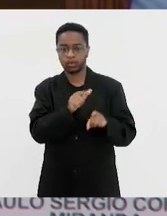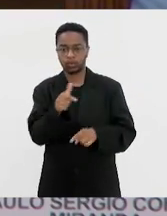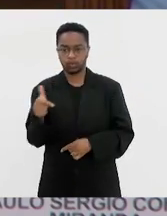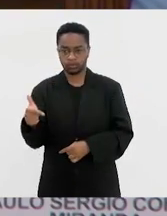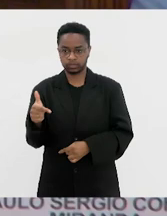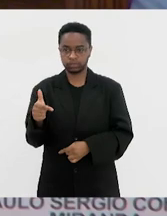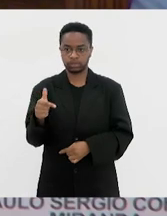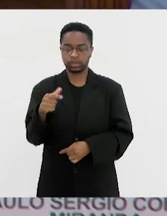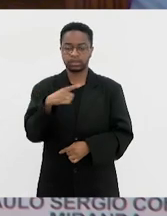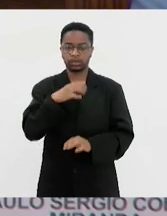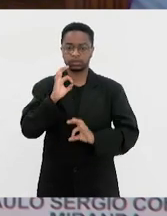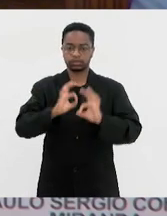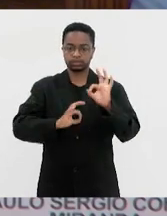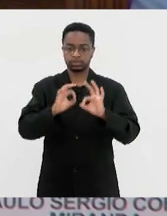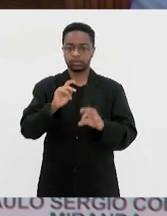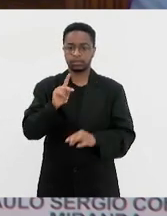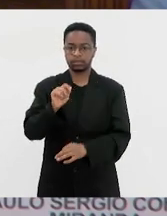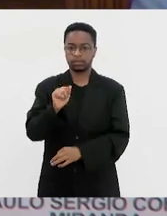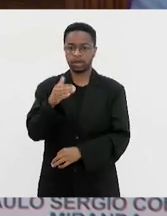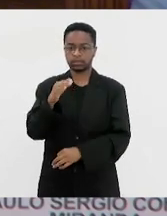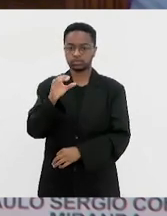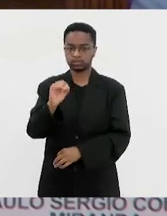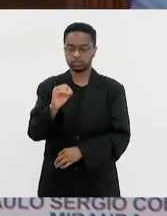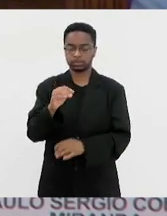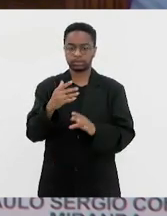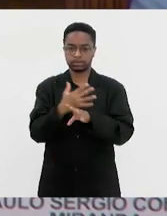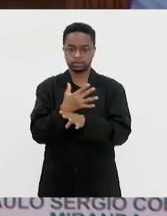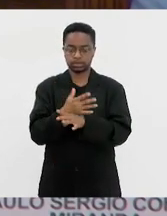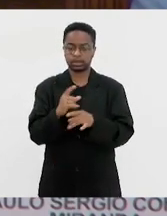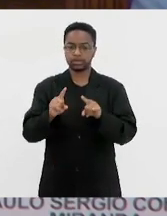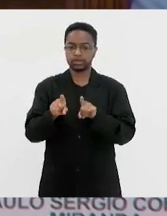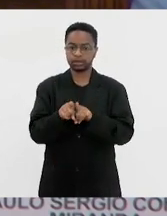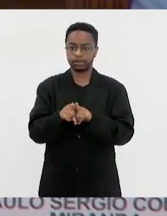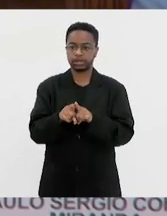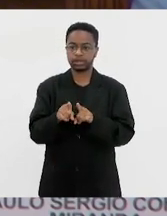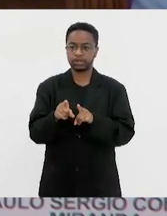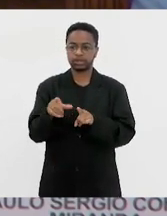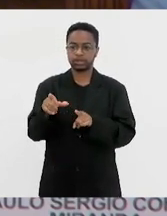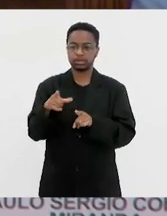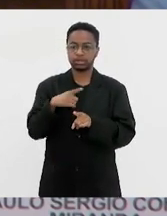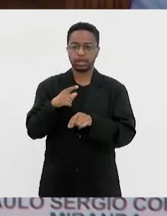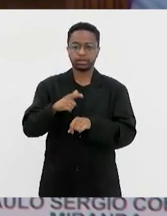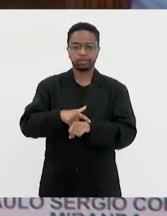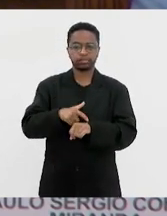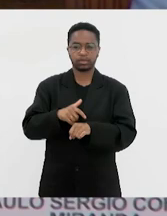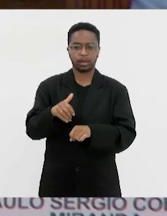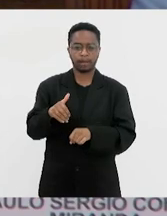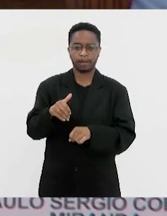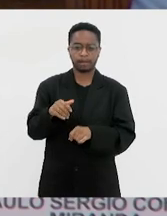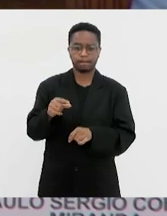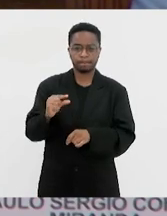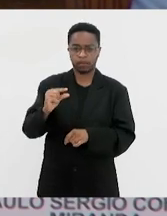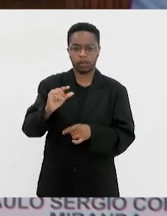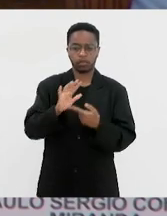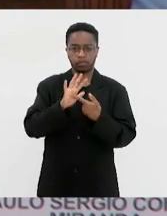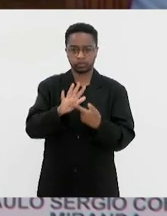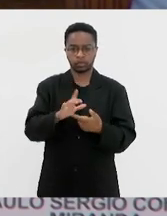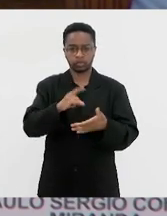Municipal. E há pouco tempo ele me presenteou com um documento de posse de José Monte